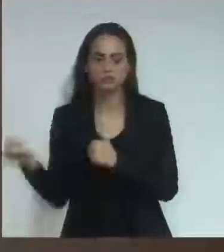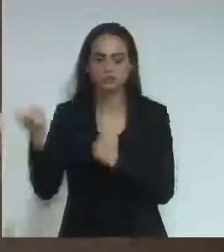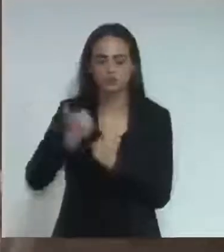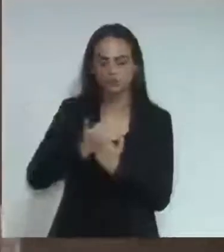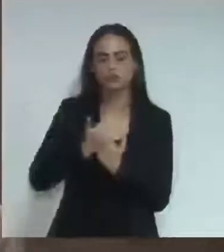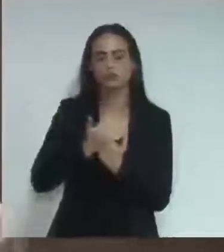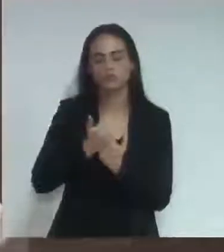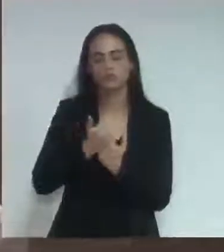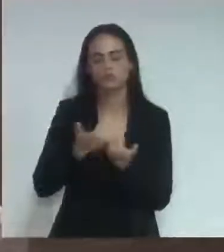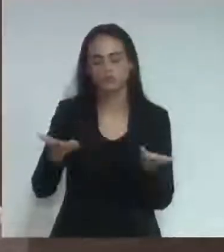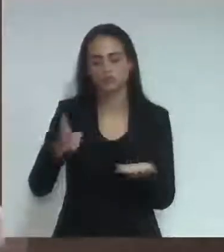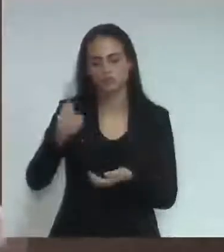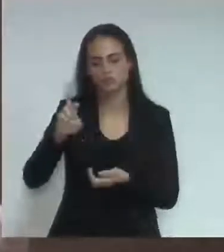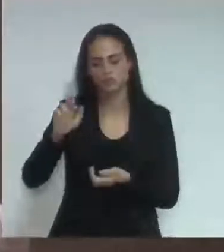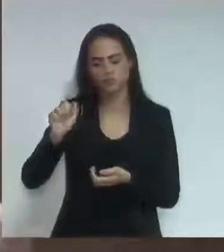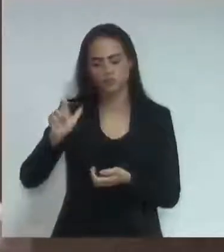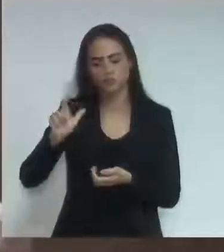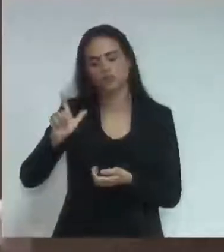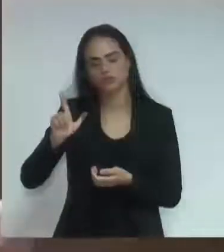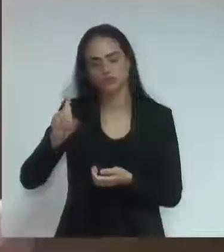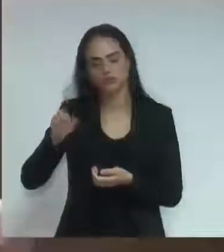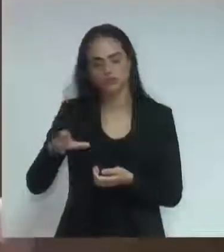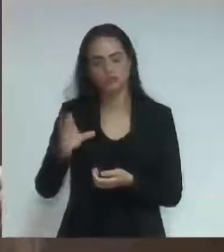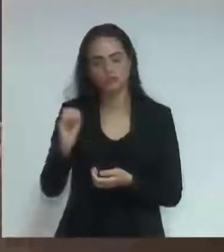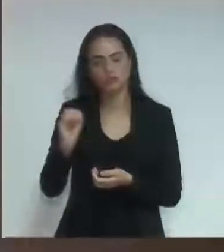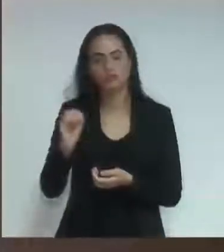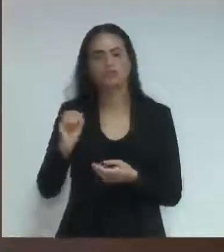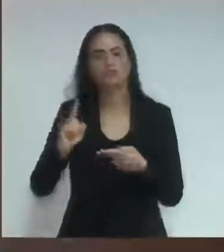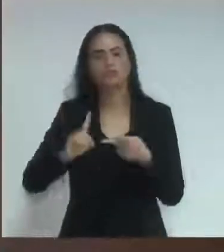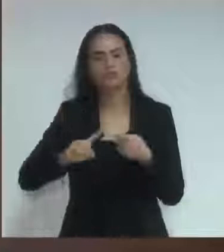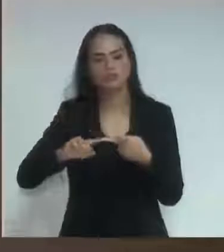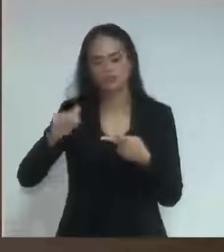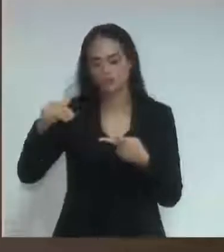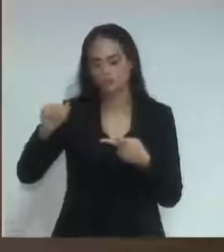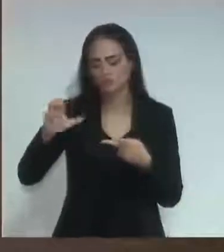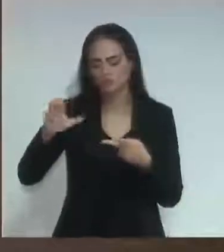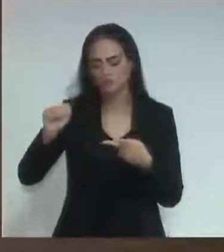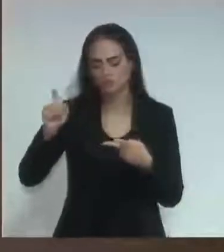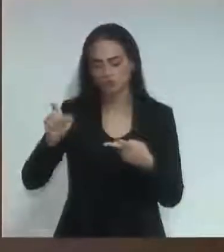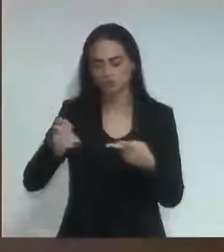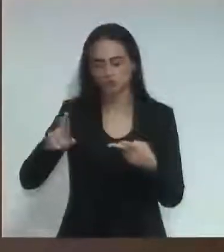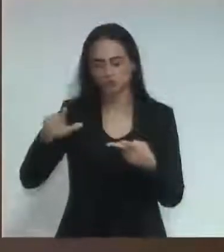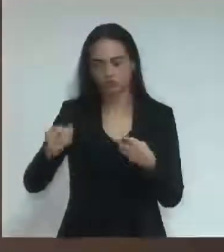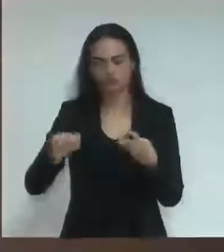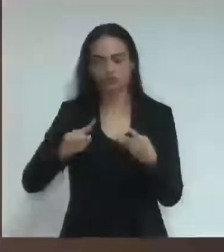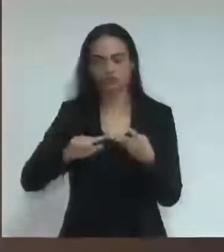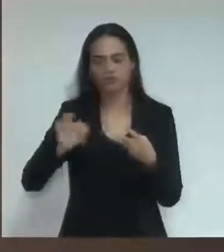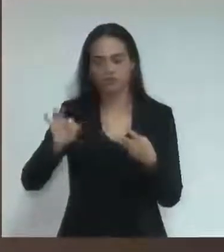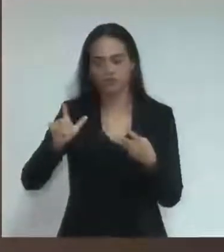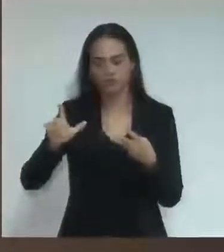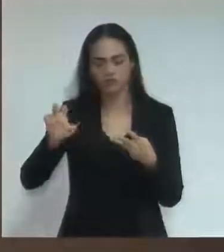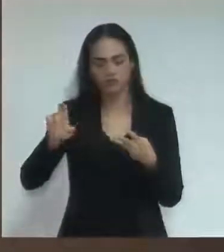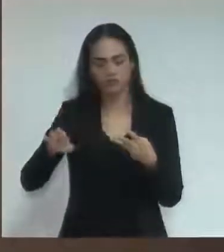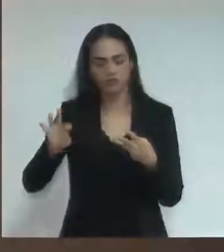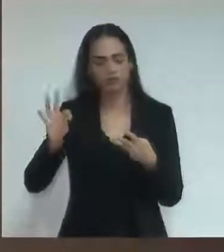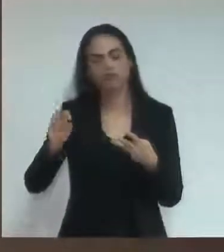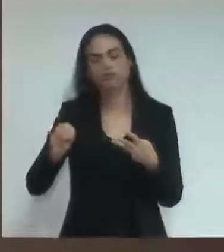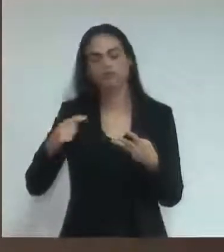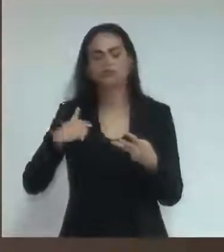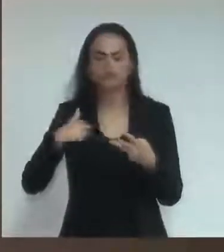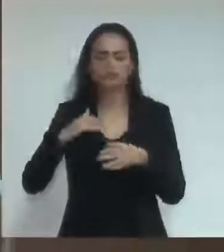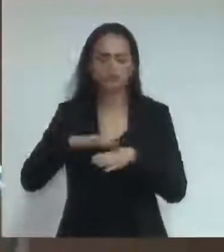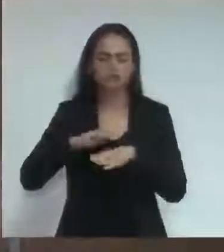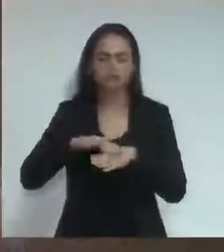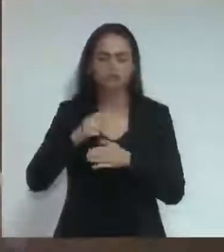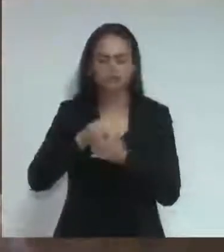Canguçu, o vereador Rui Macaxeira e o vereador Florentino, e a mim, que tive a função de relator. Ela terminou